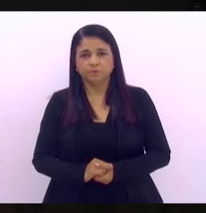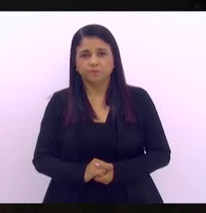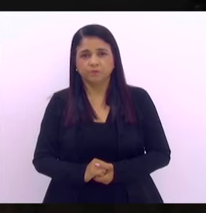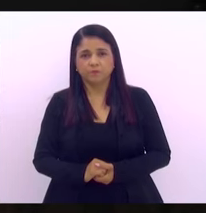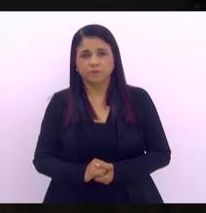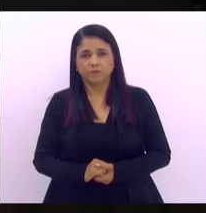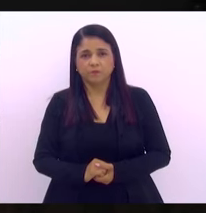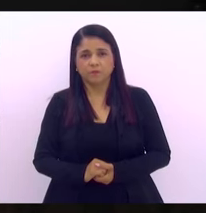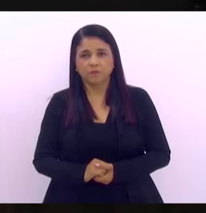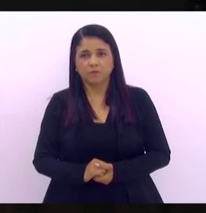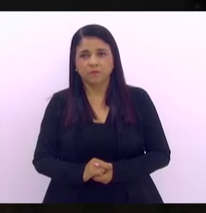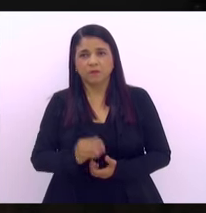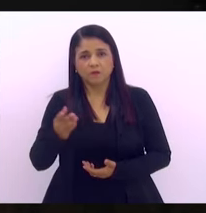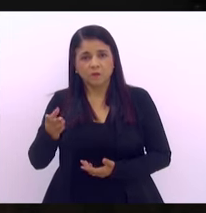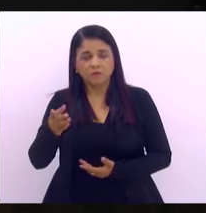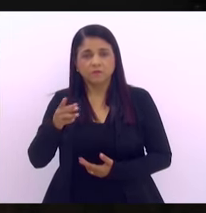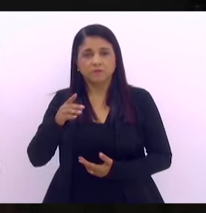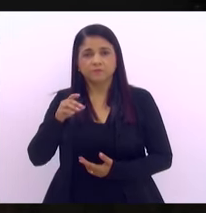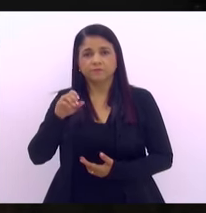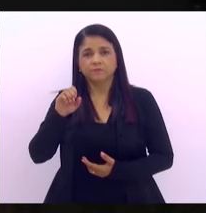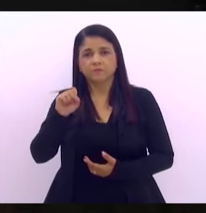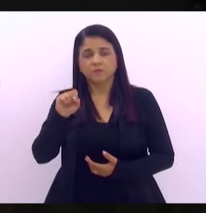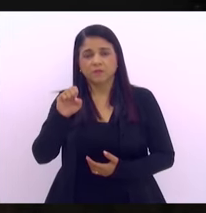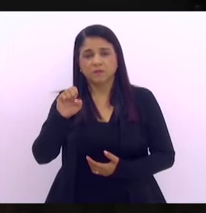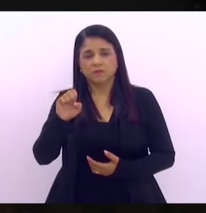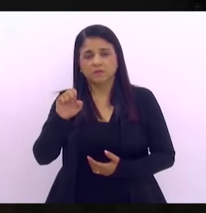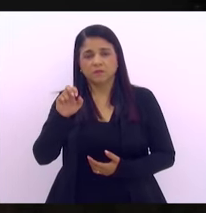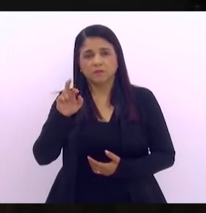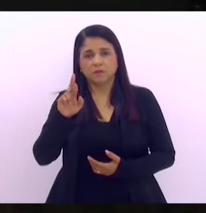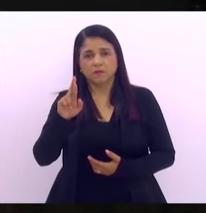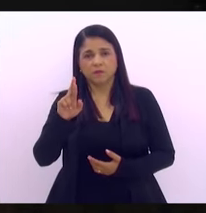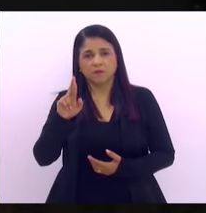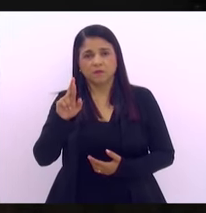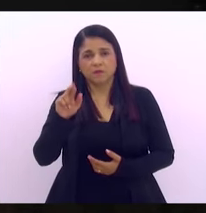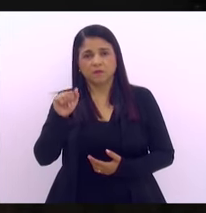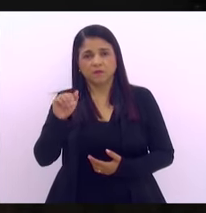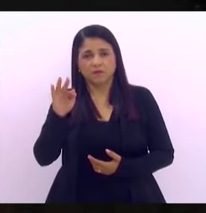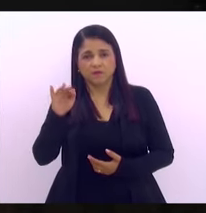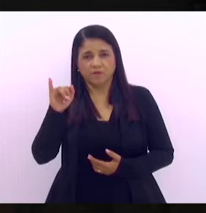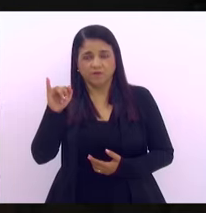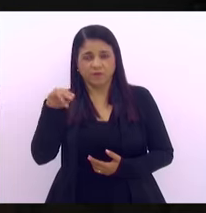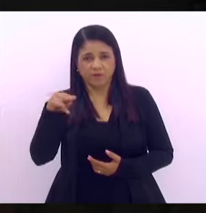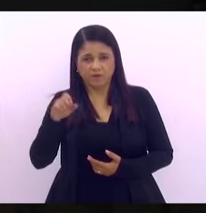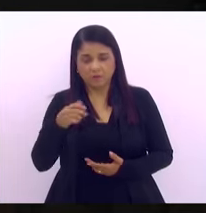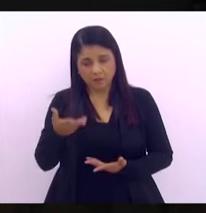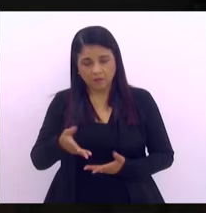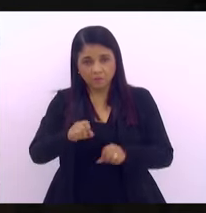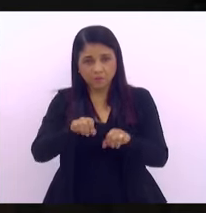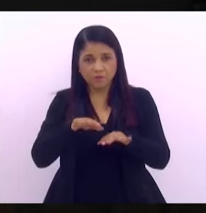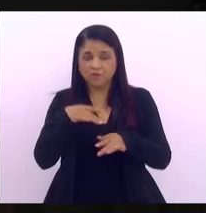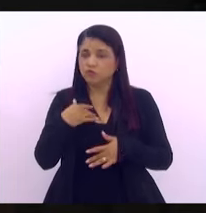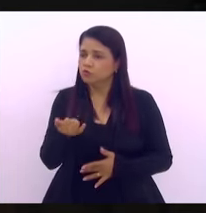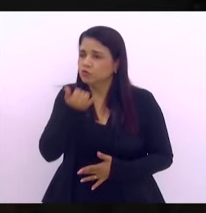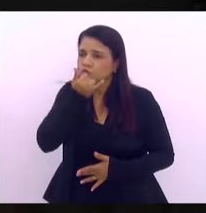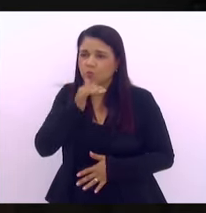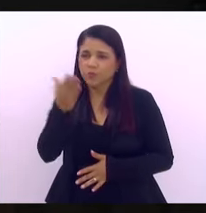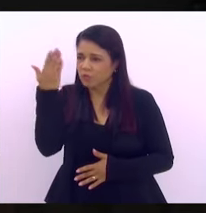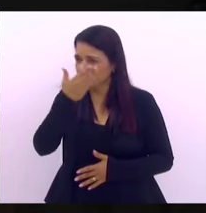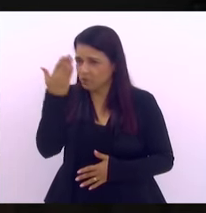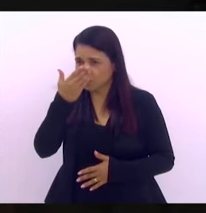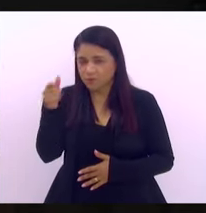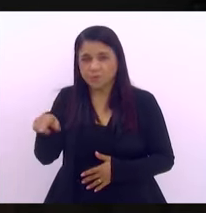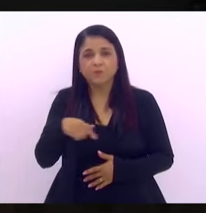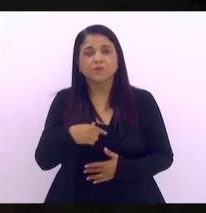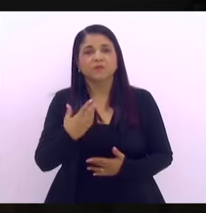Serafini está no plenário, senhora presidente. Ah, perdão. Eu não vi, o deputado estava na frente ali em pé, eu não vi. Deputado